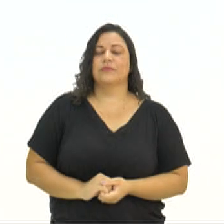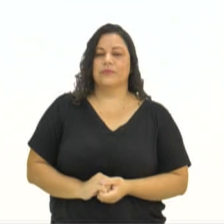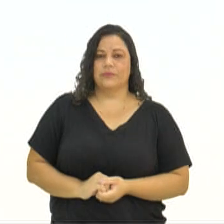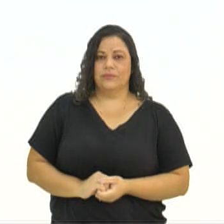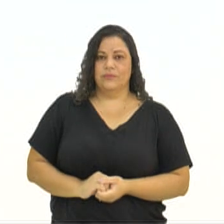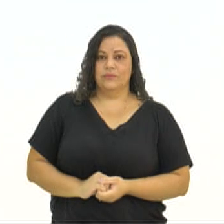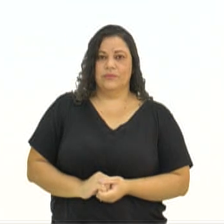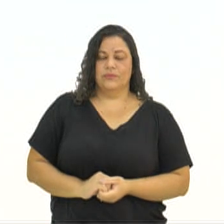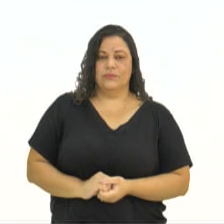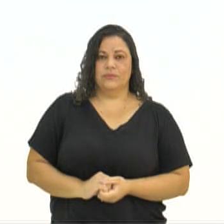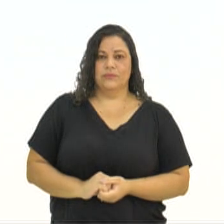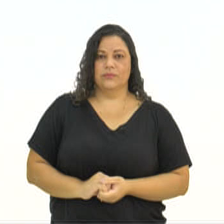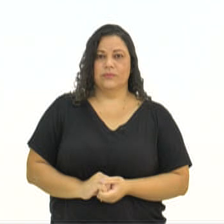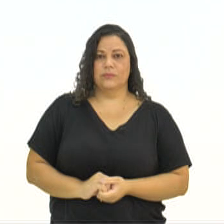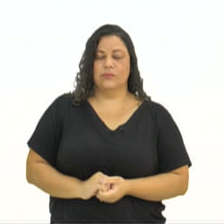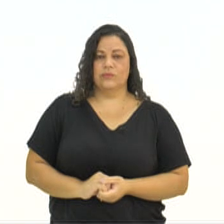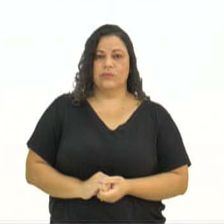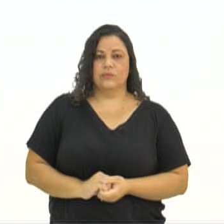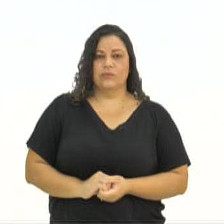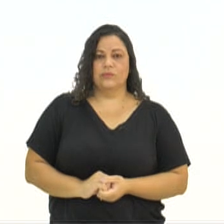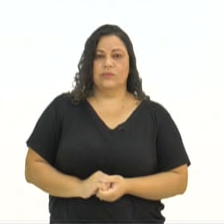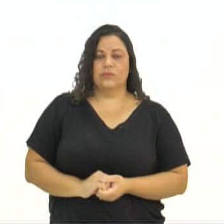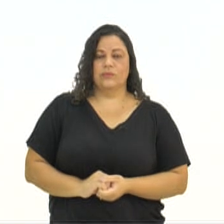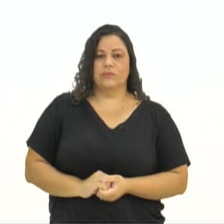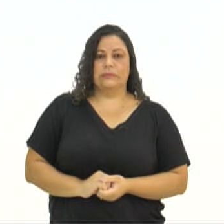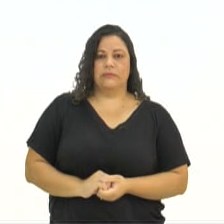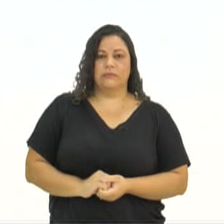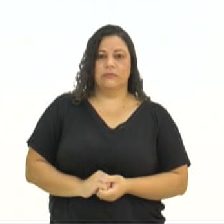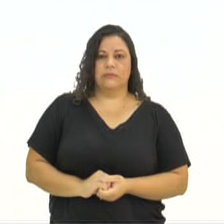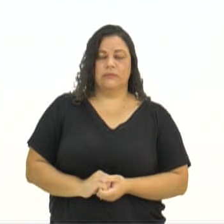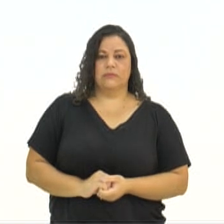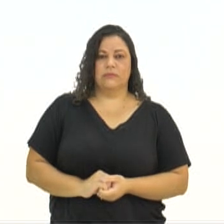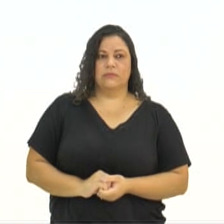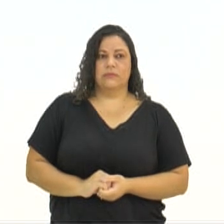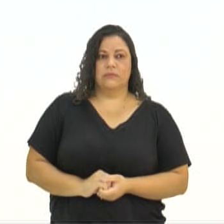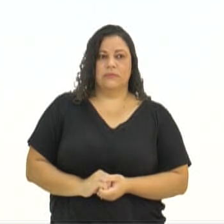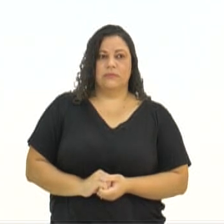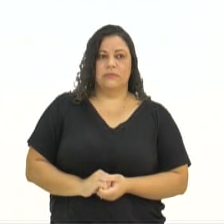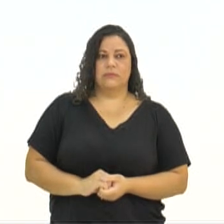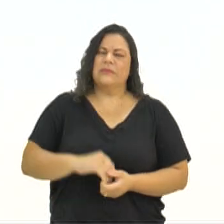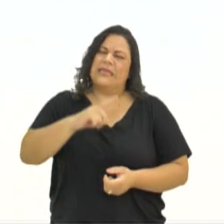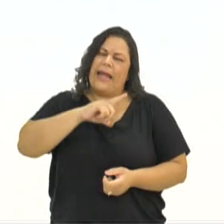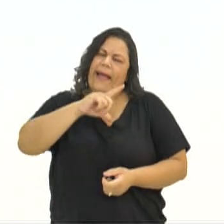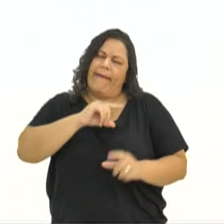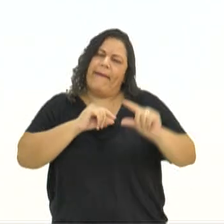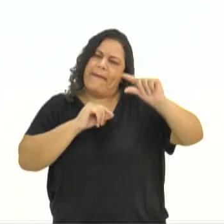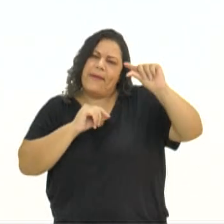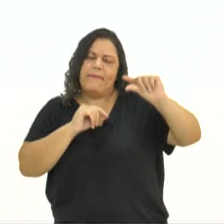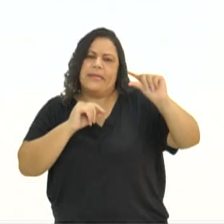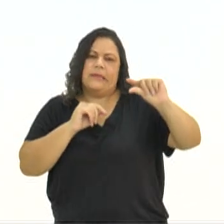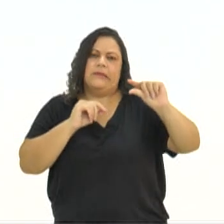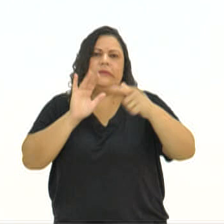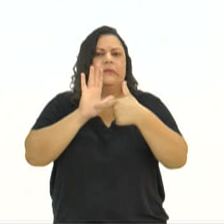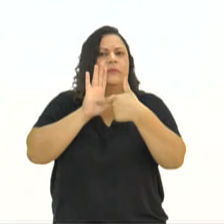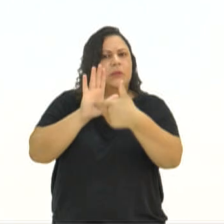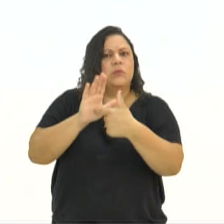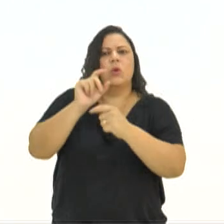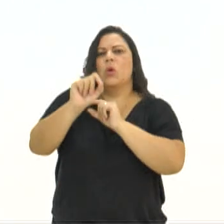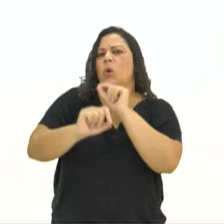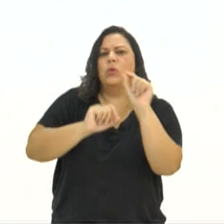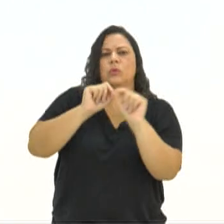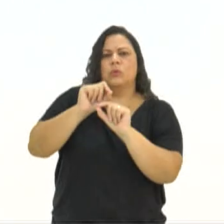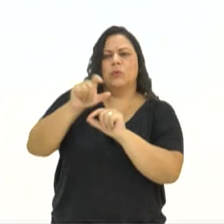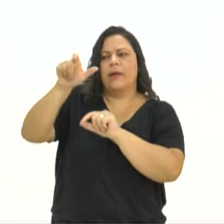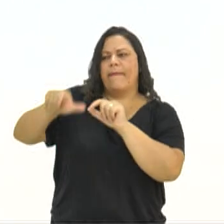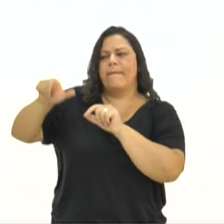Libros. Logotipos de produção e distribuição geralmente vai aparecer. Aqui está bem pequenininho, mas ainda assim aparece quem foram as